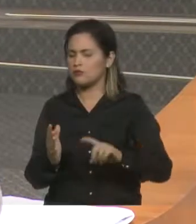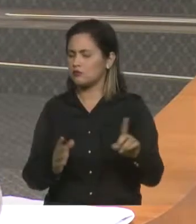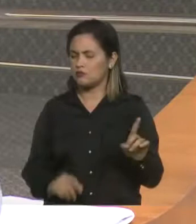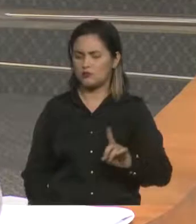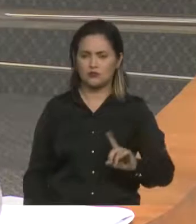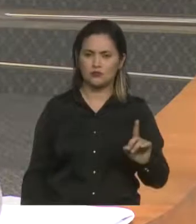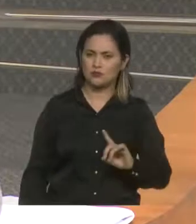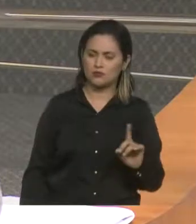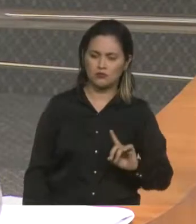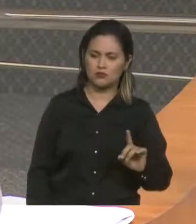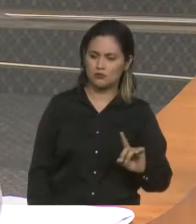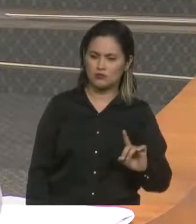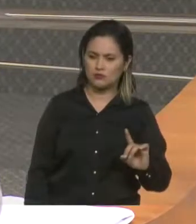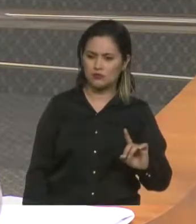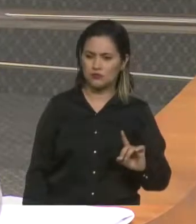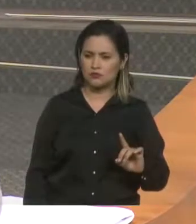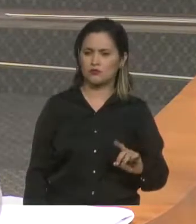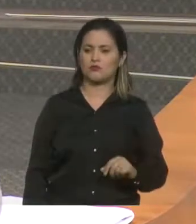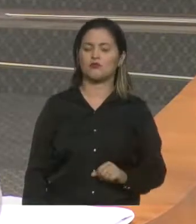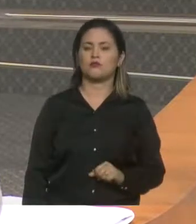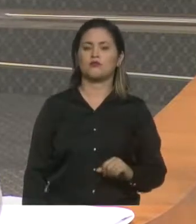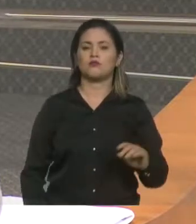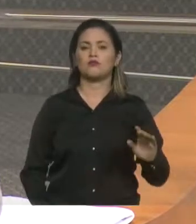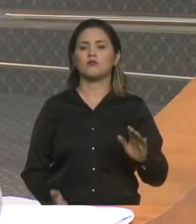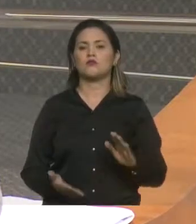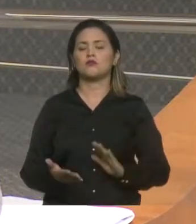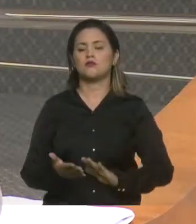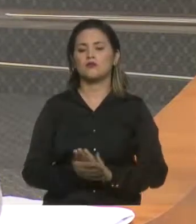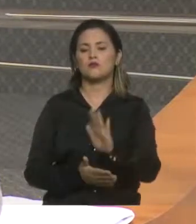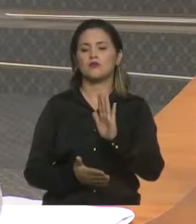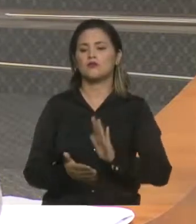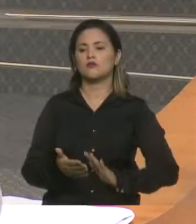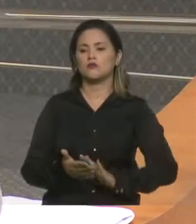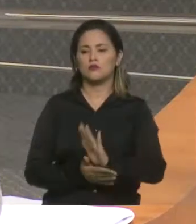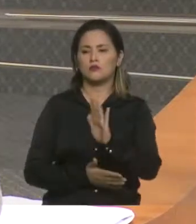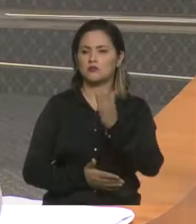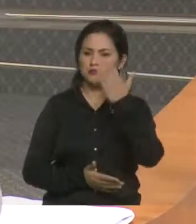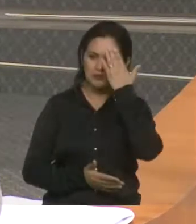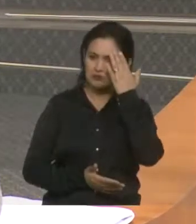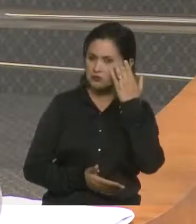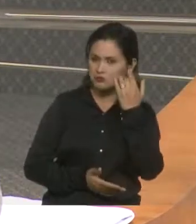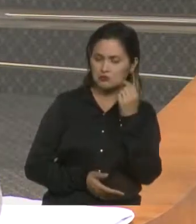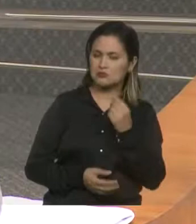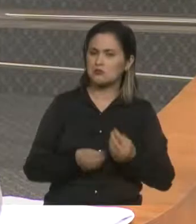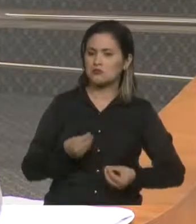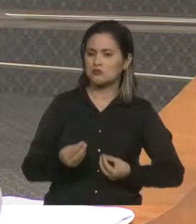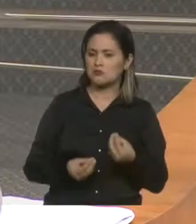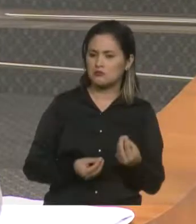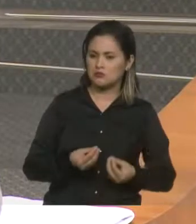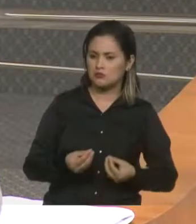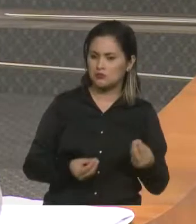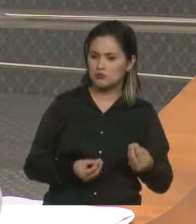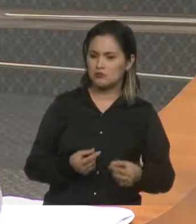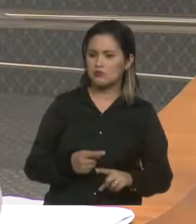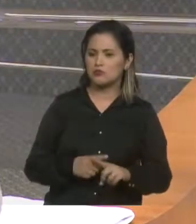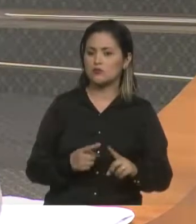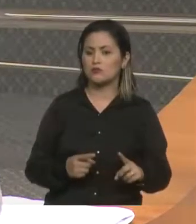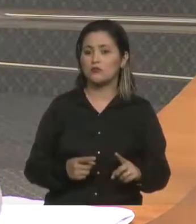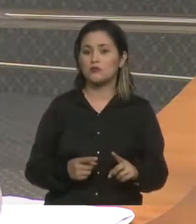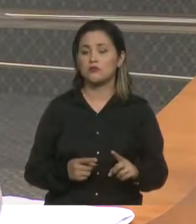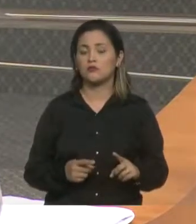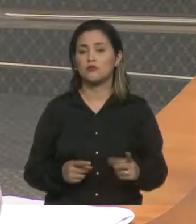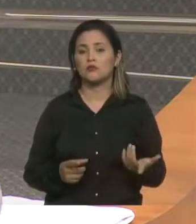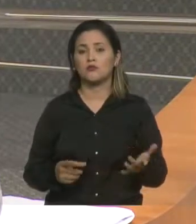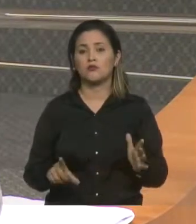redação. Enviaram para publicação, não sei como aconteceu aqui, e a lei ela foi corrigida sem passar